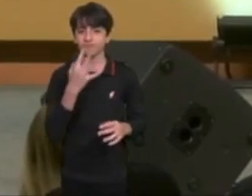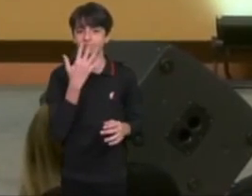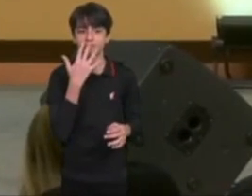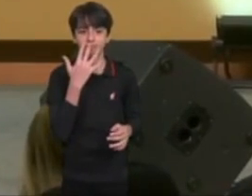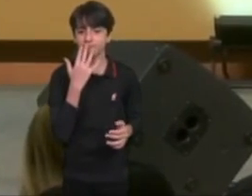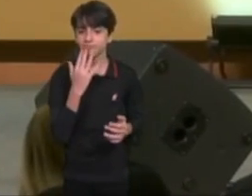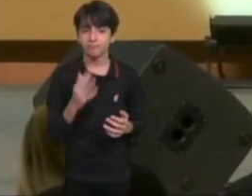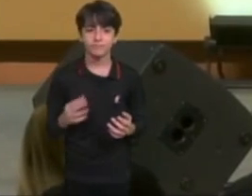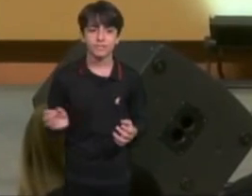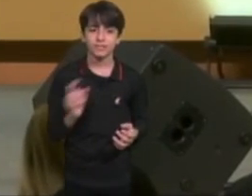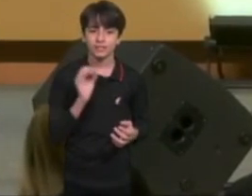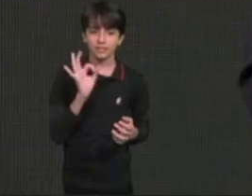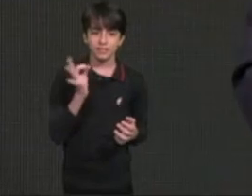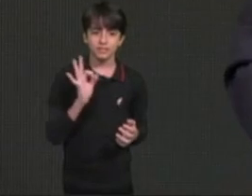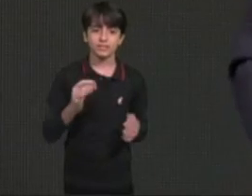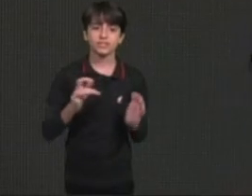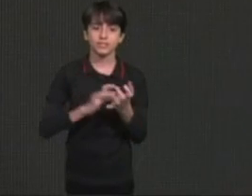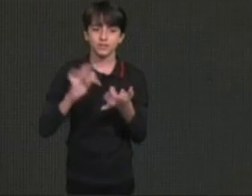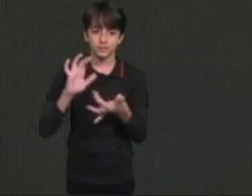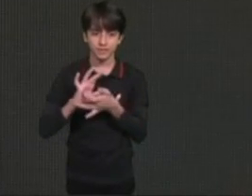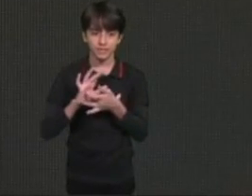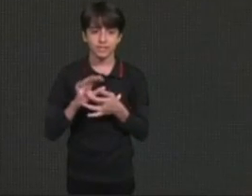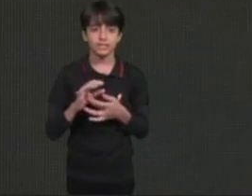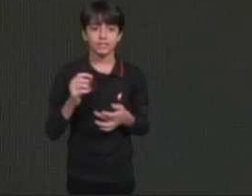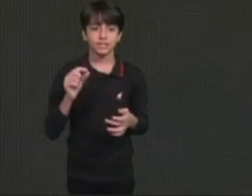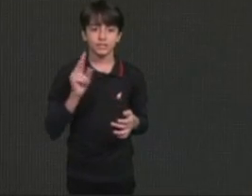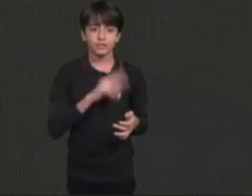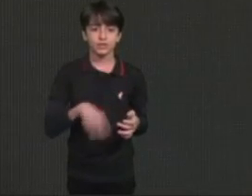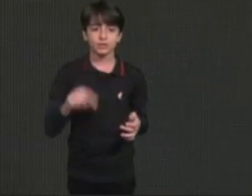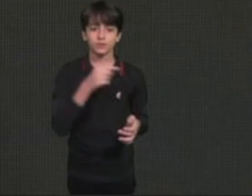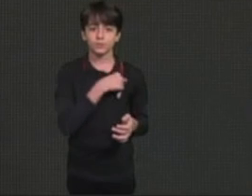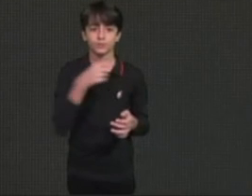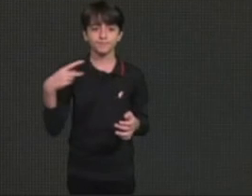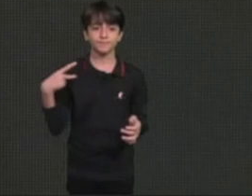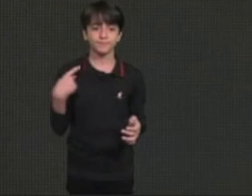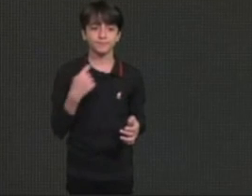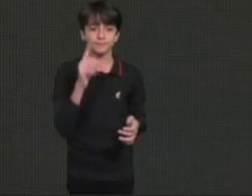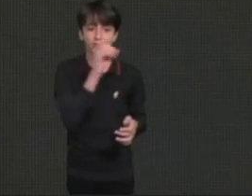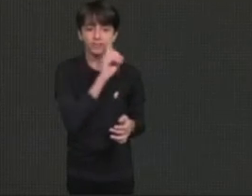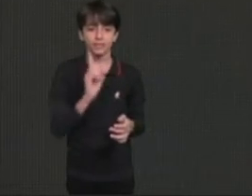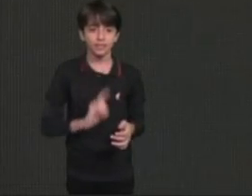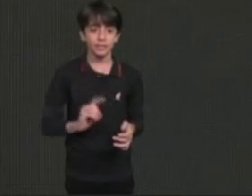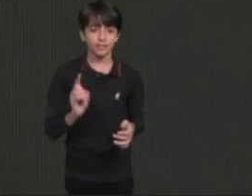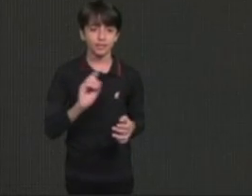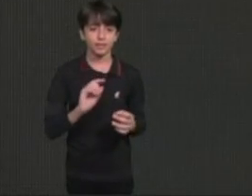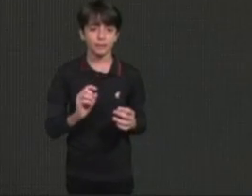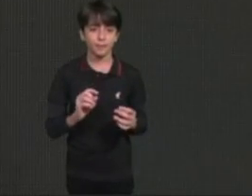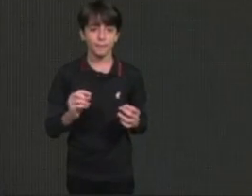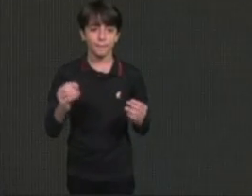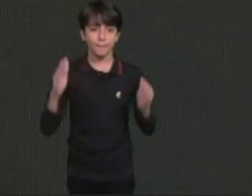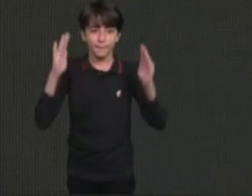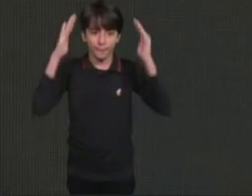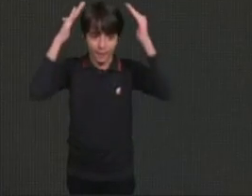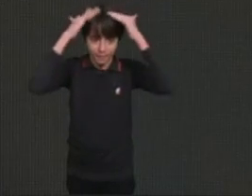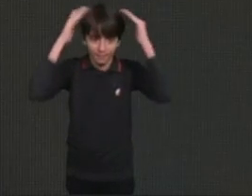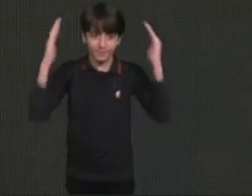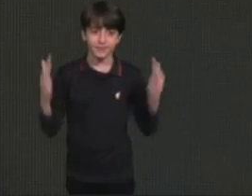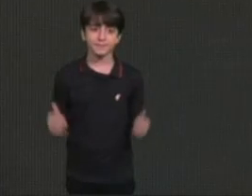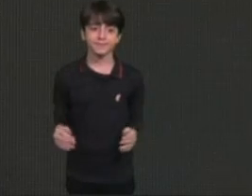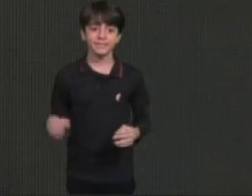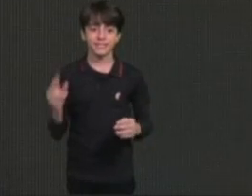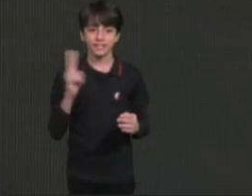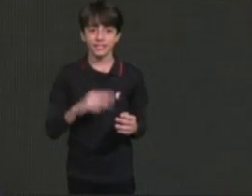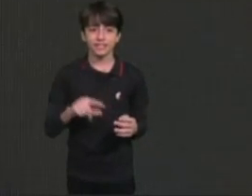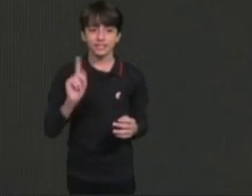salva ninguém Quem salva é Cristo não é pastor nem Padre e nem Papa Quem